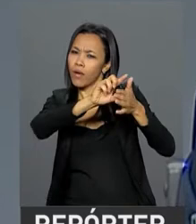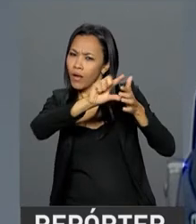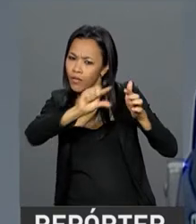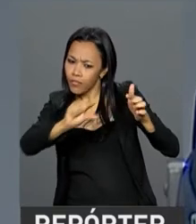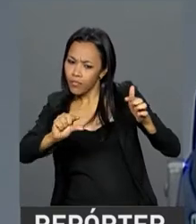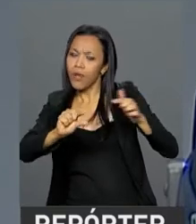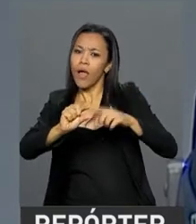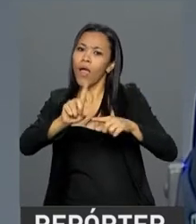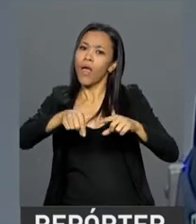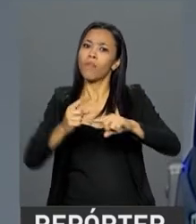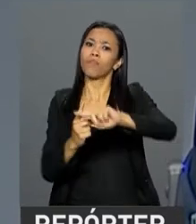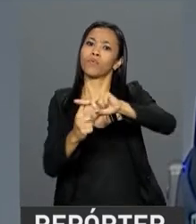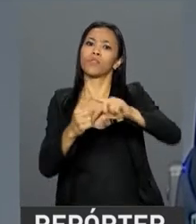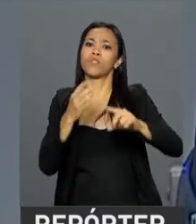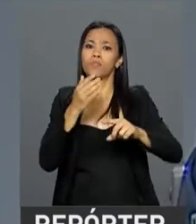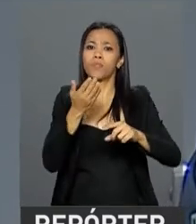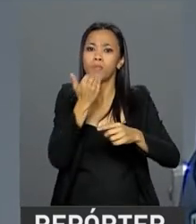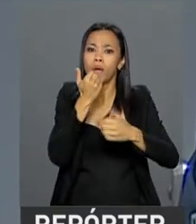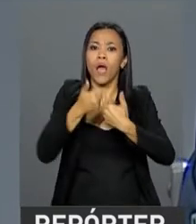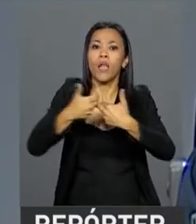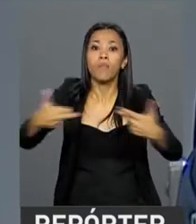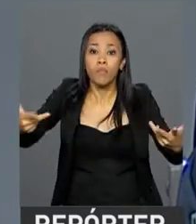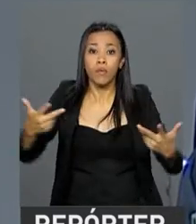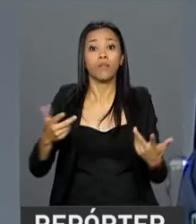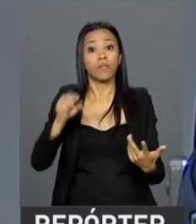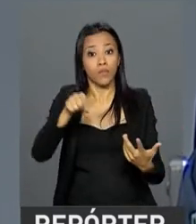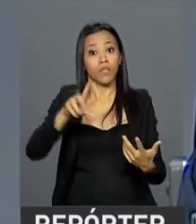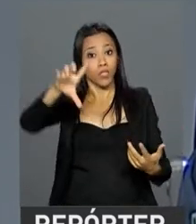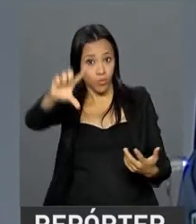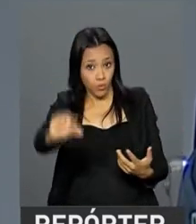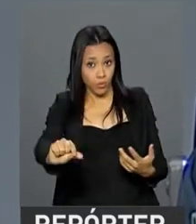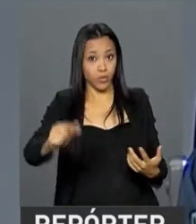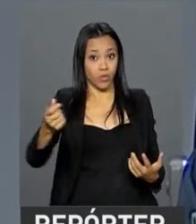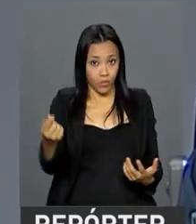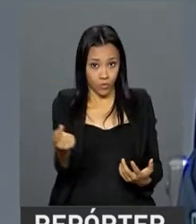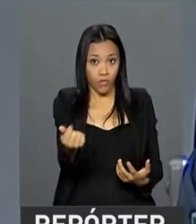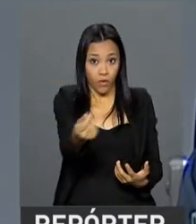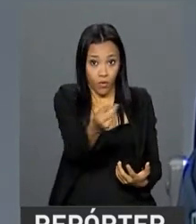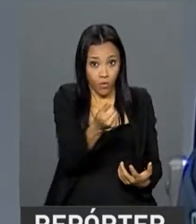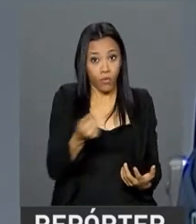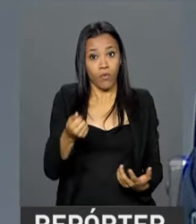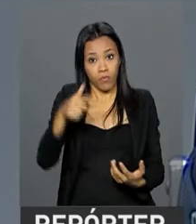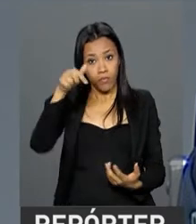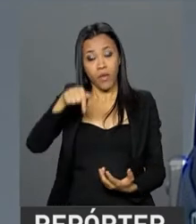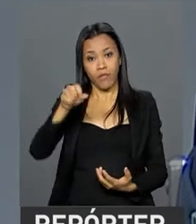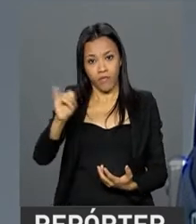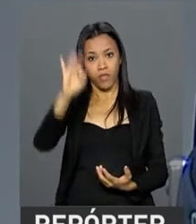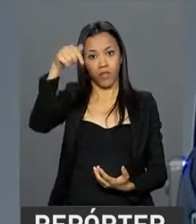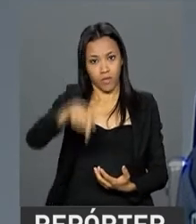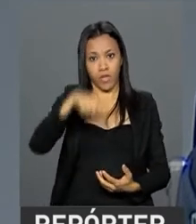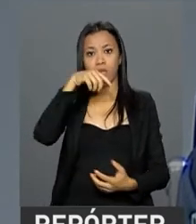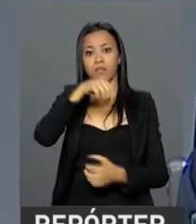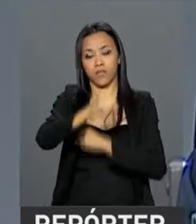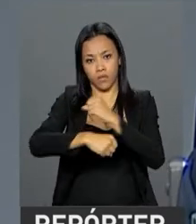choque positivo de alimento, que contribui para uma inflação menor esse ano,